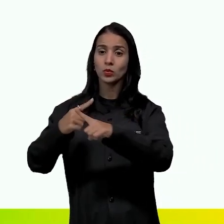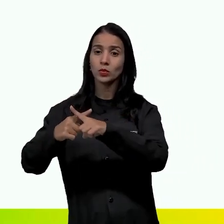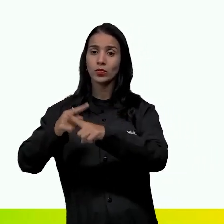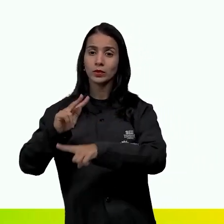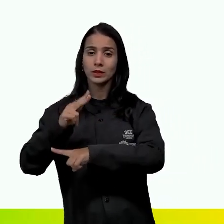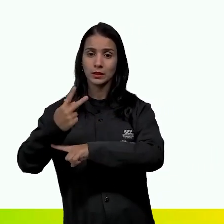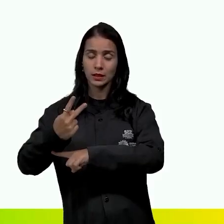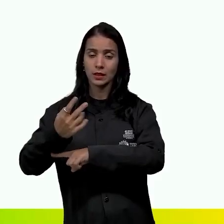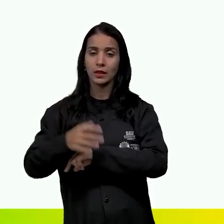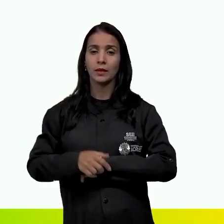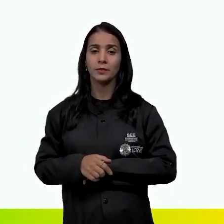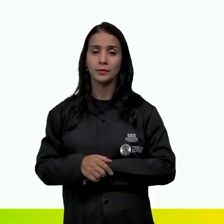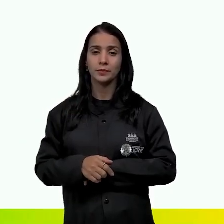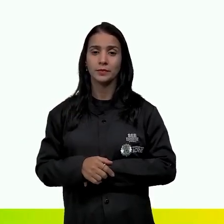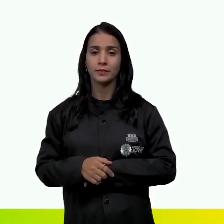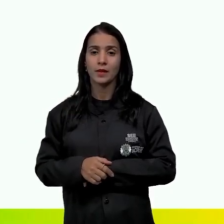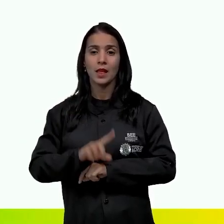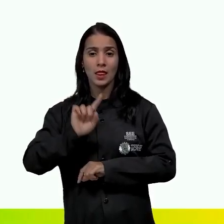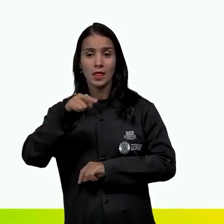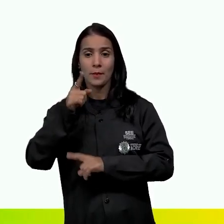vai ter isso aqui, ó.